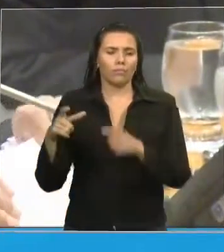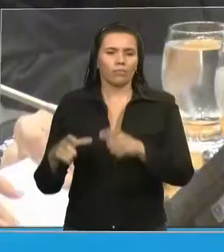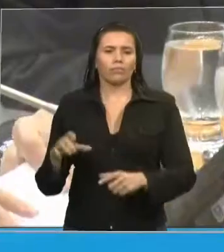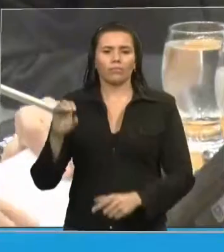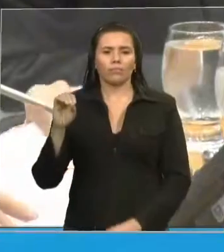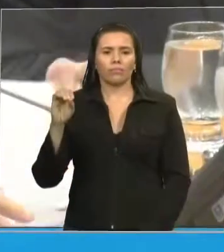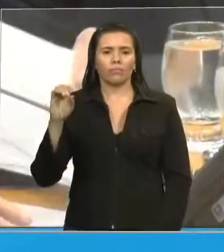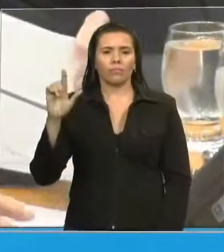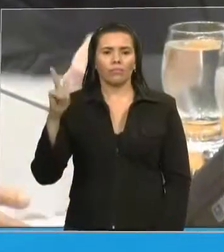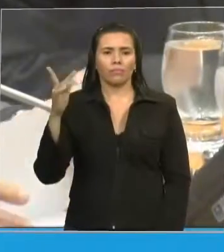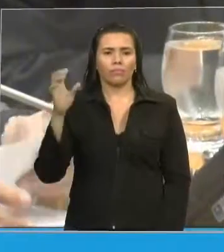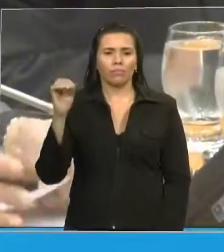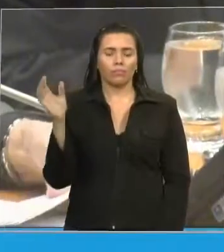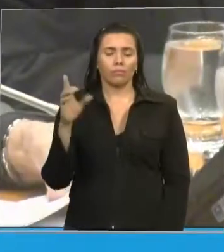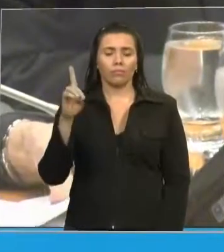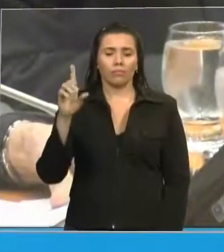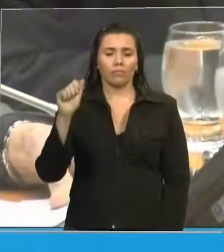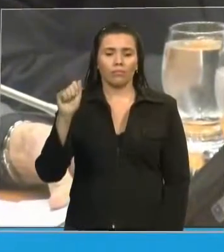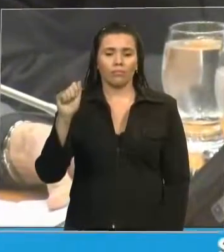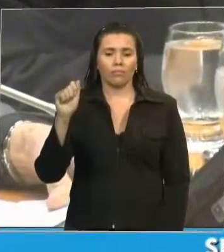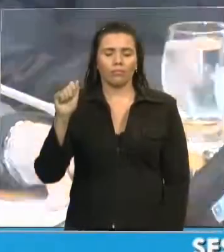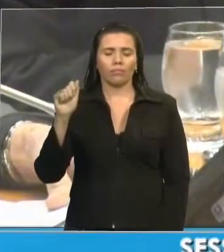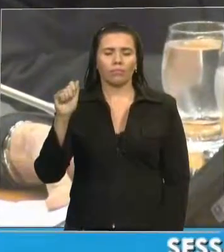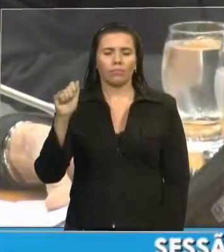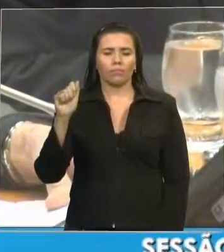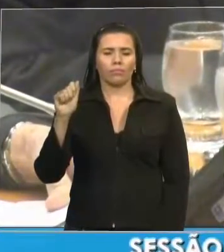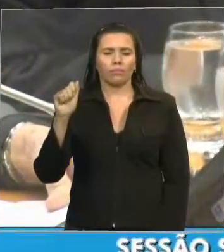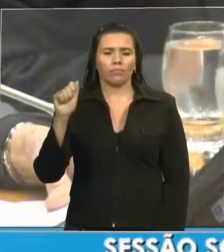Meus senhores, minhas senhoras.